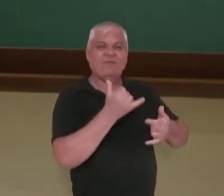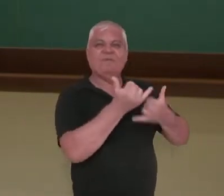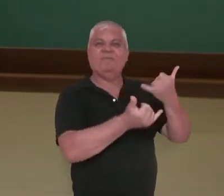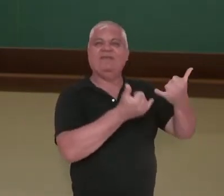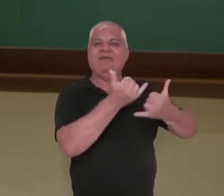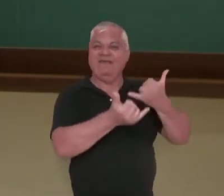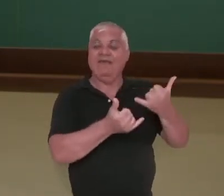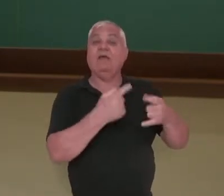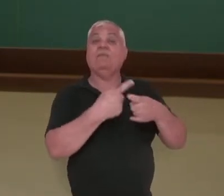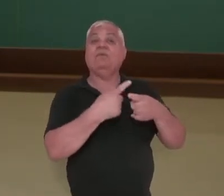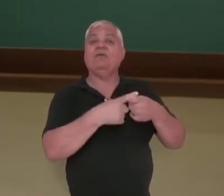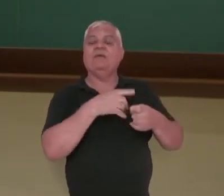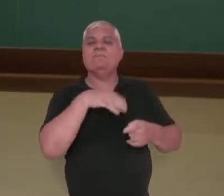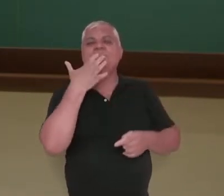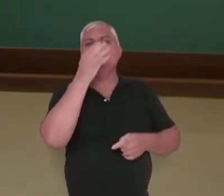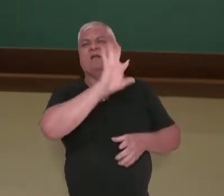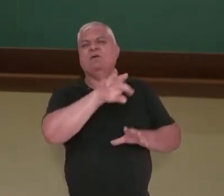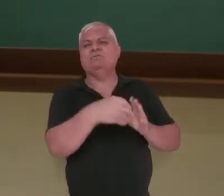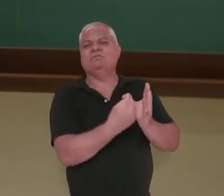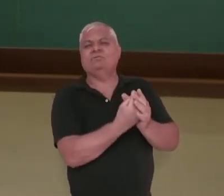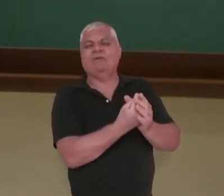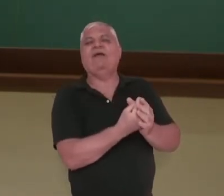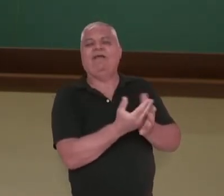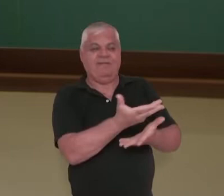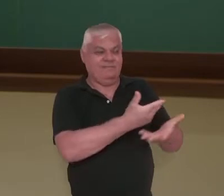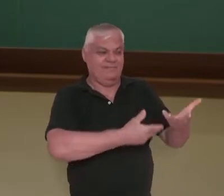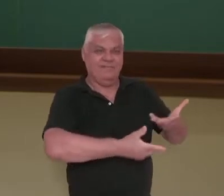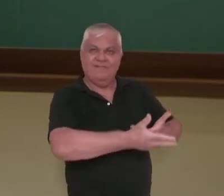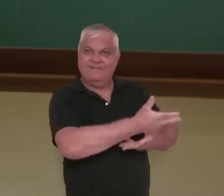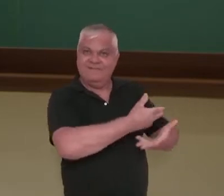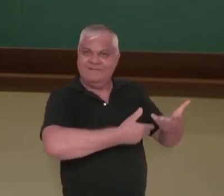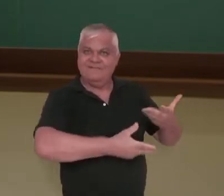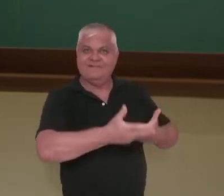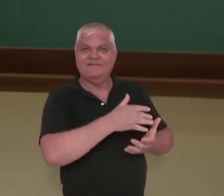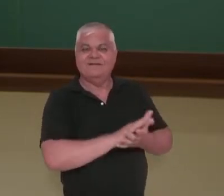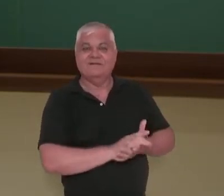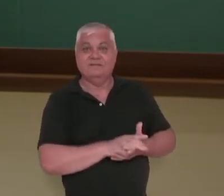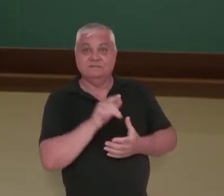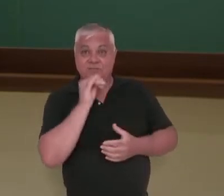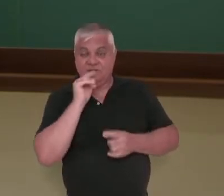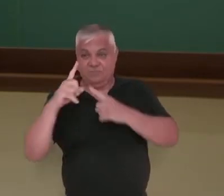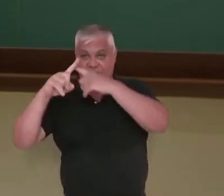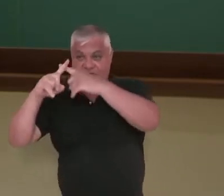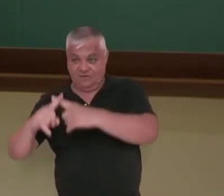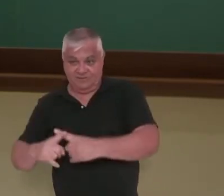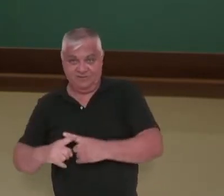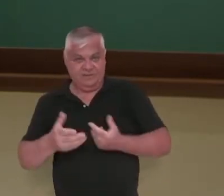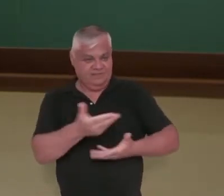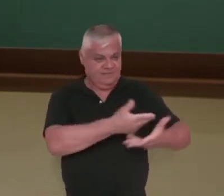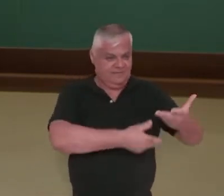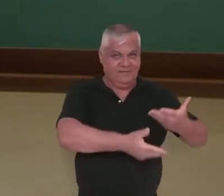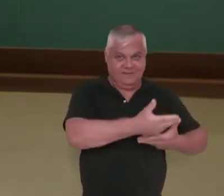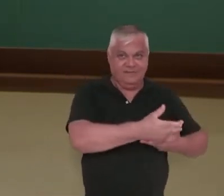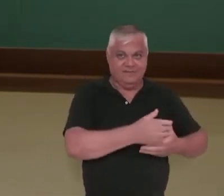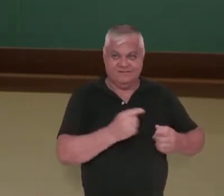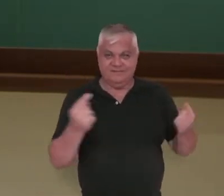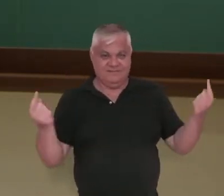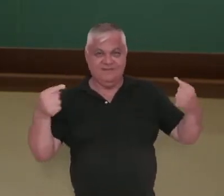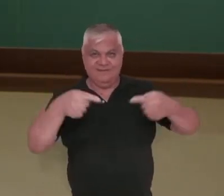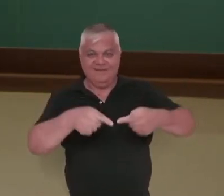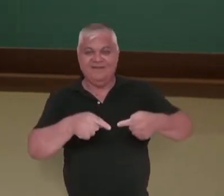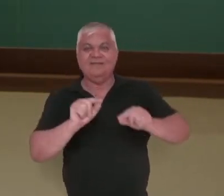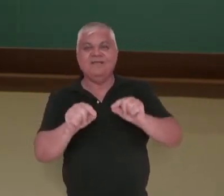de introduzir os jogos cooperativos, fazer essa transição entre a competição e a cooperação, através dos